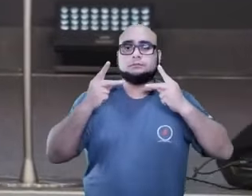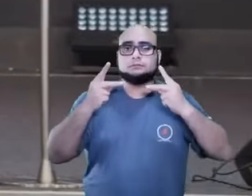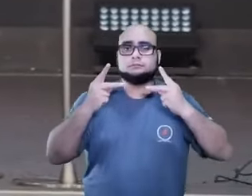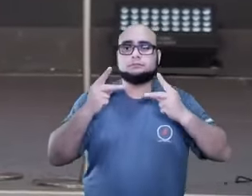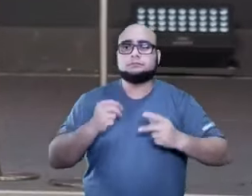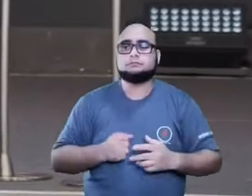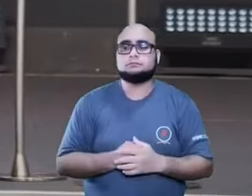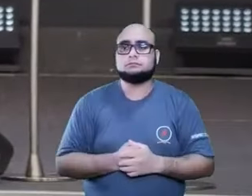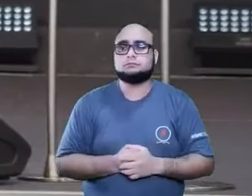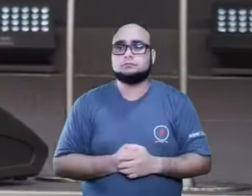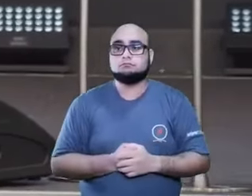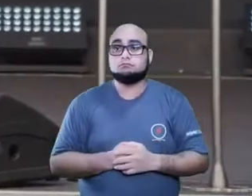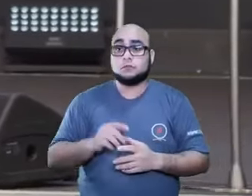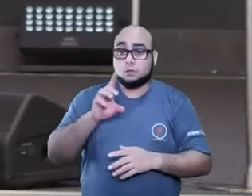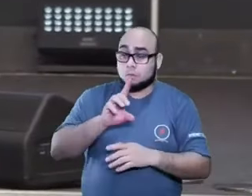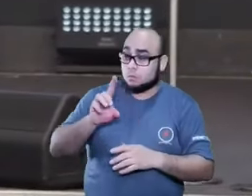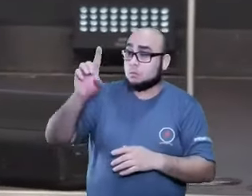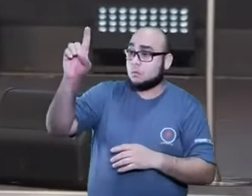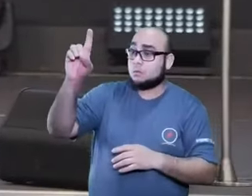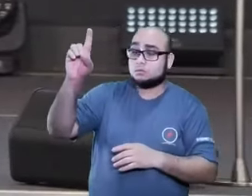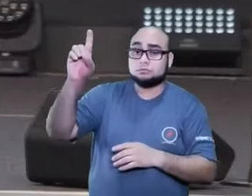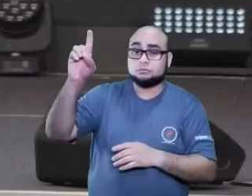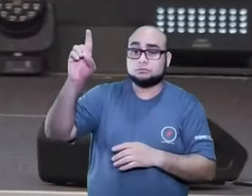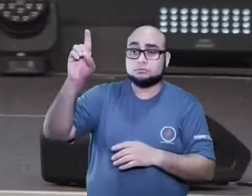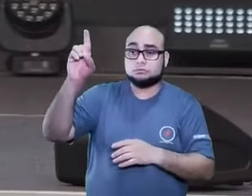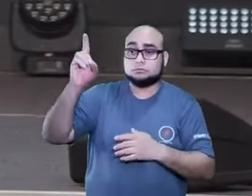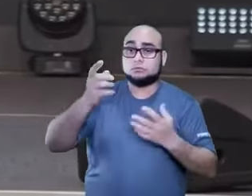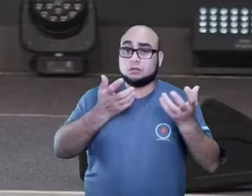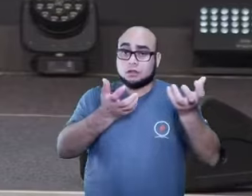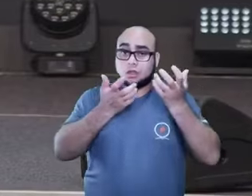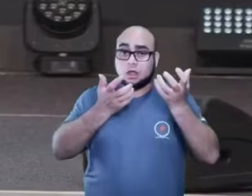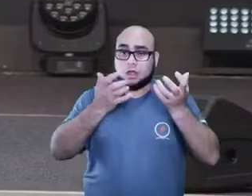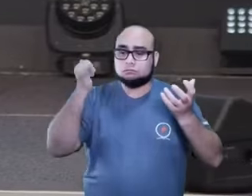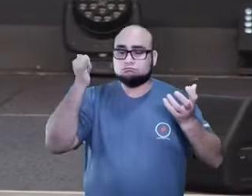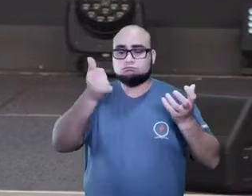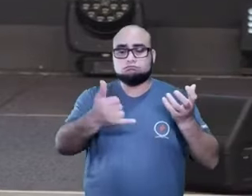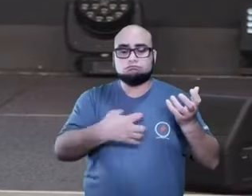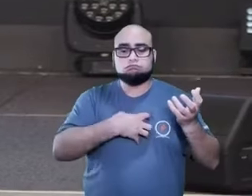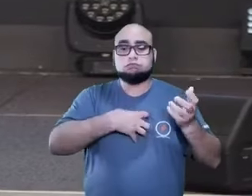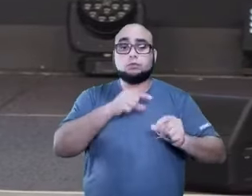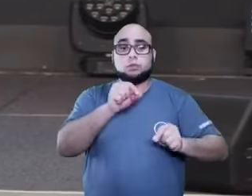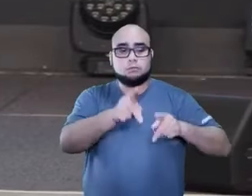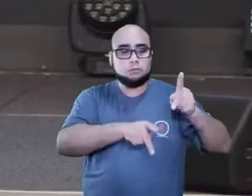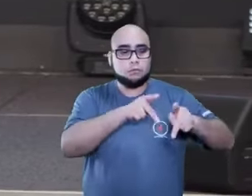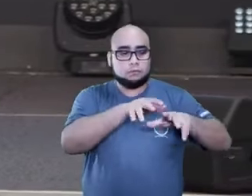Ele tem, que Ele quer falar ao seu povo.